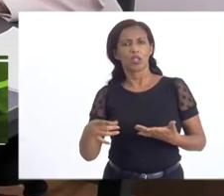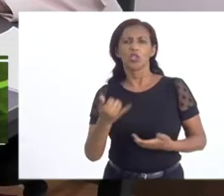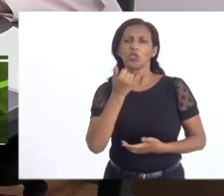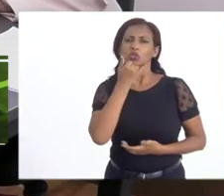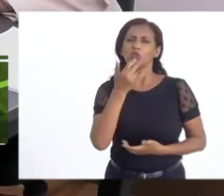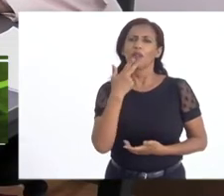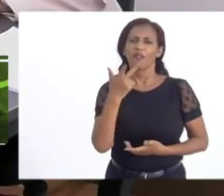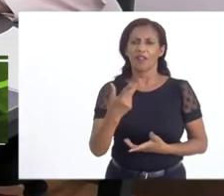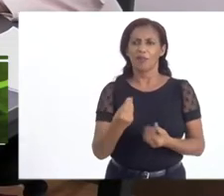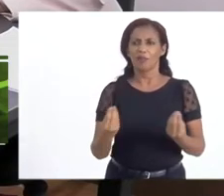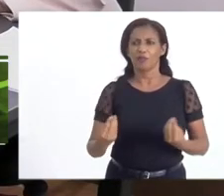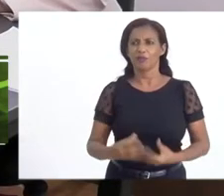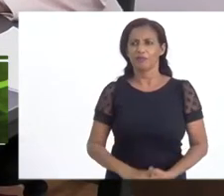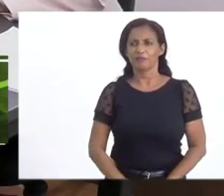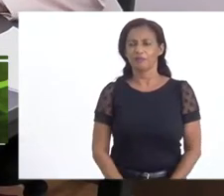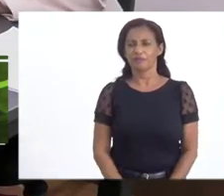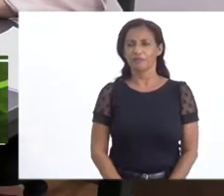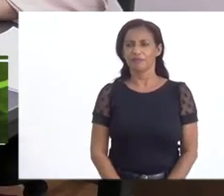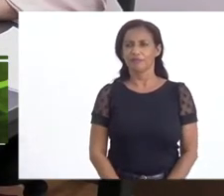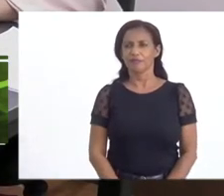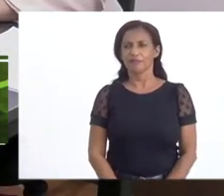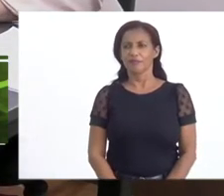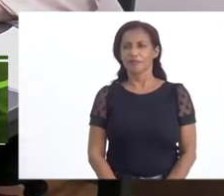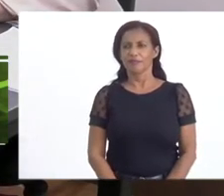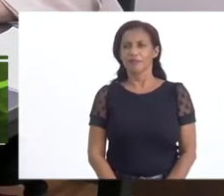se falei demais aí.